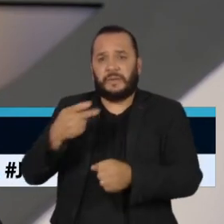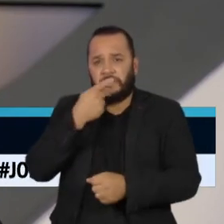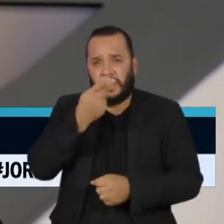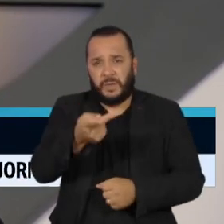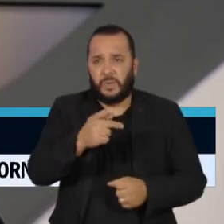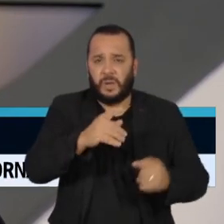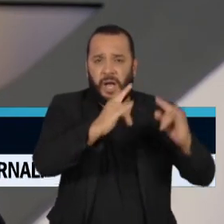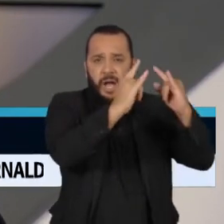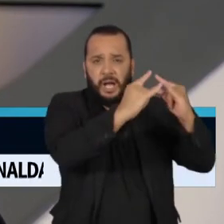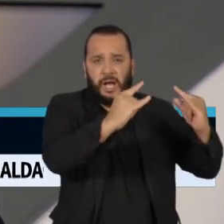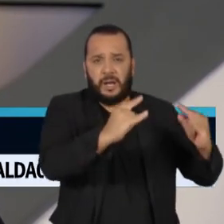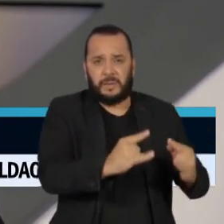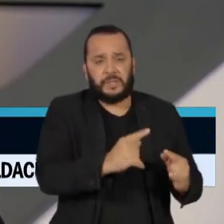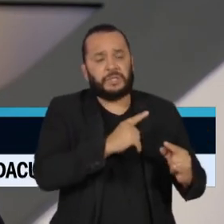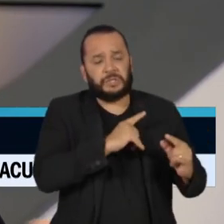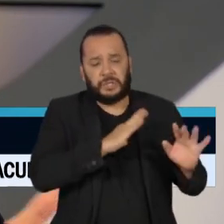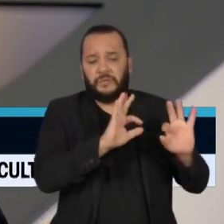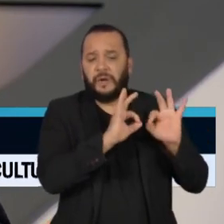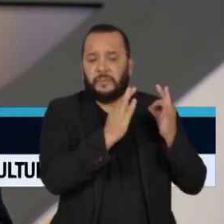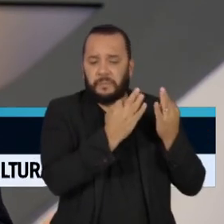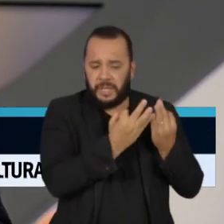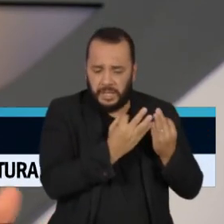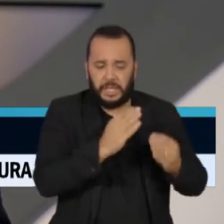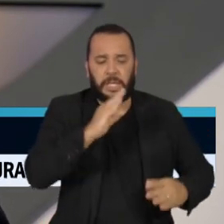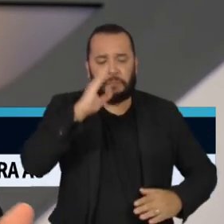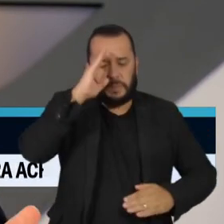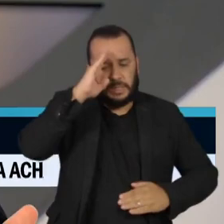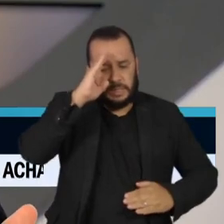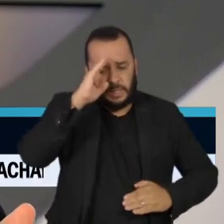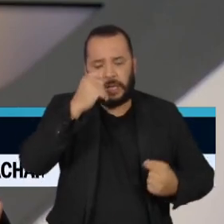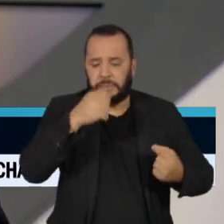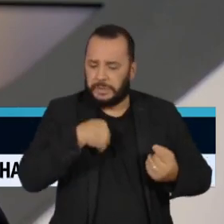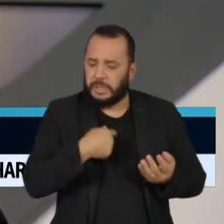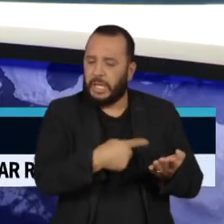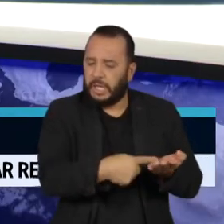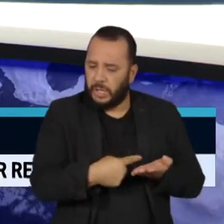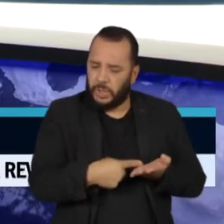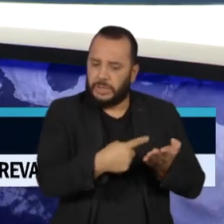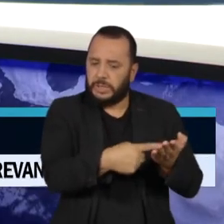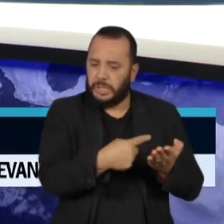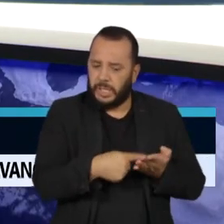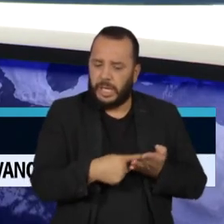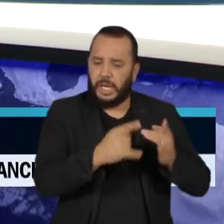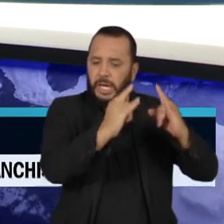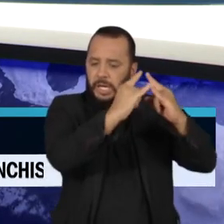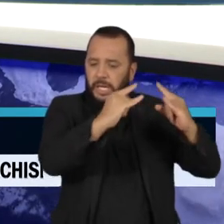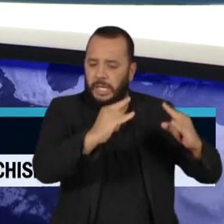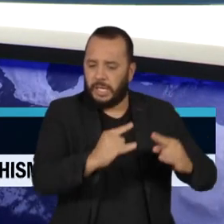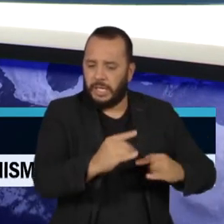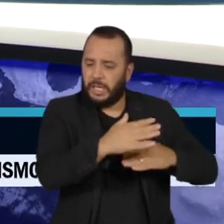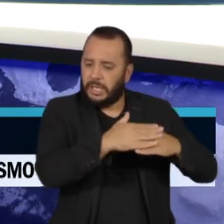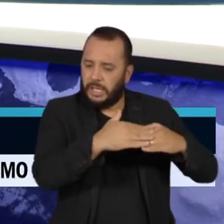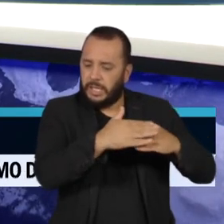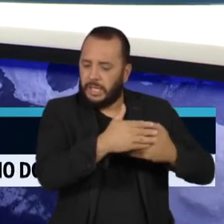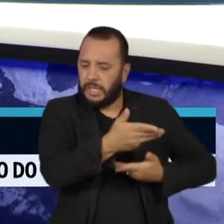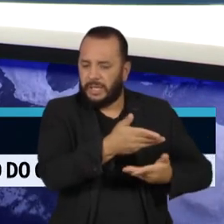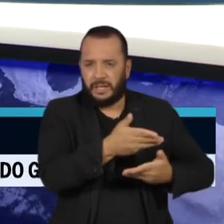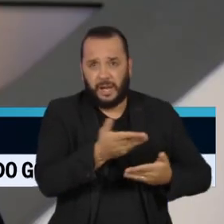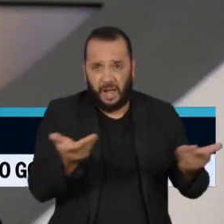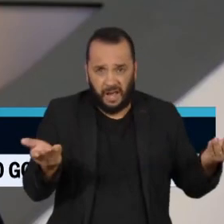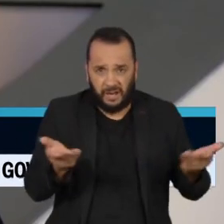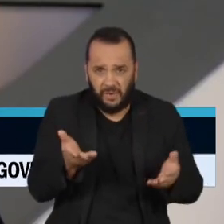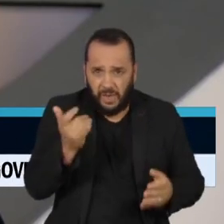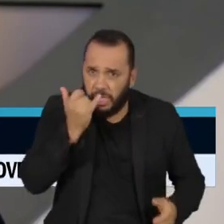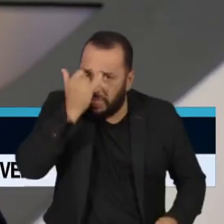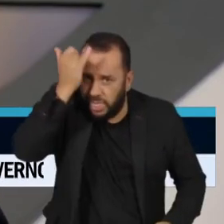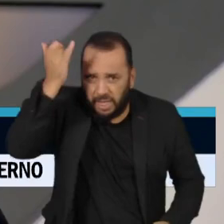contemporizar e negociar e agora ficou claro que negociar com bandido não é o